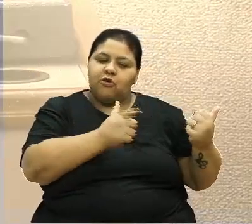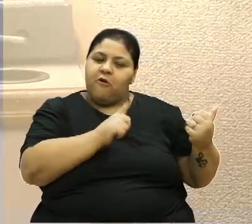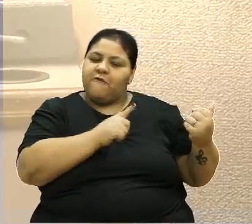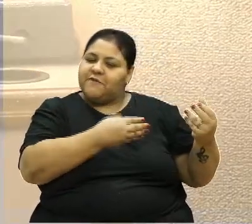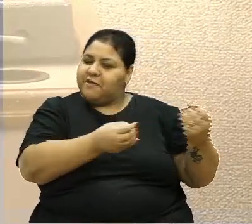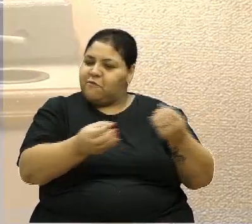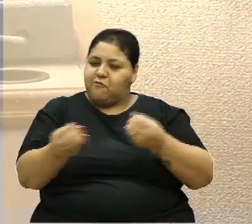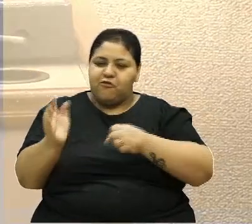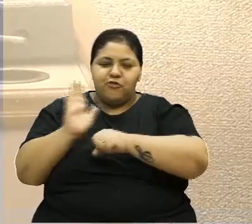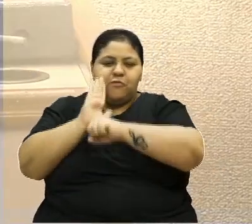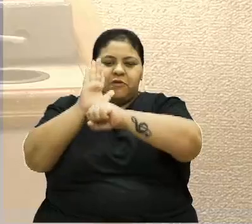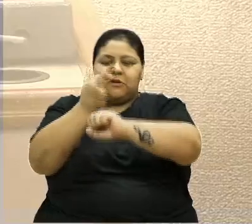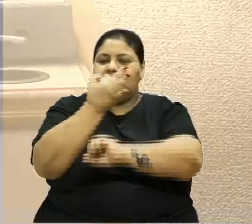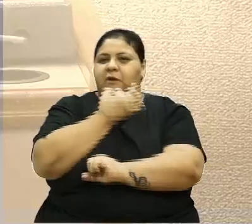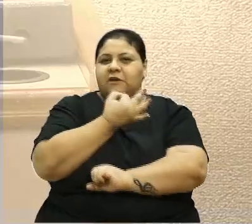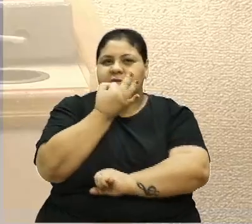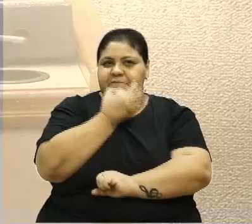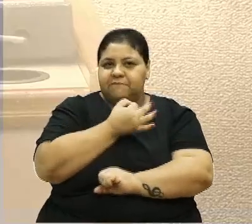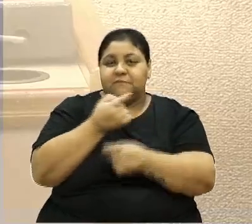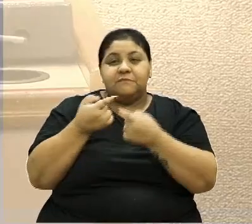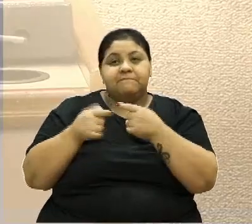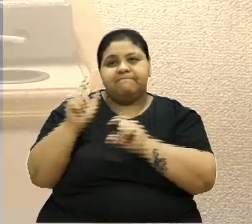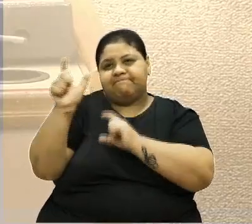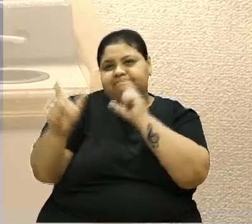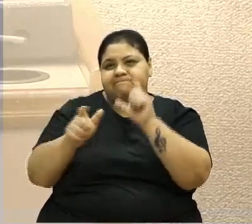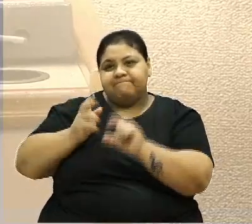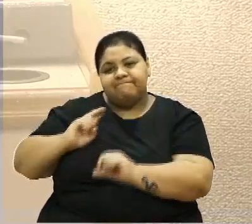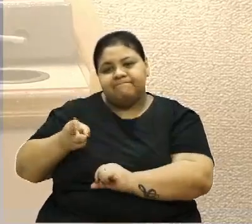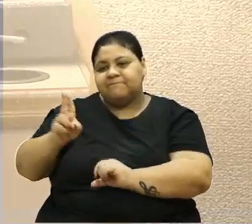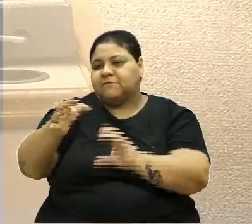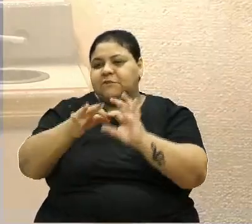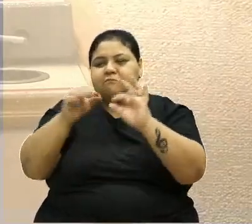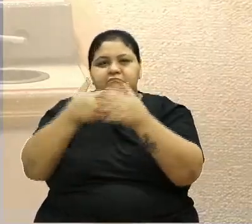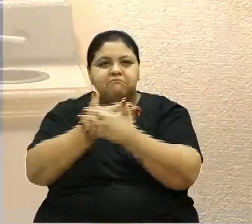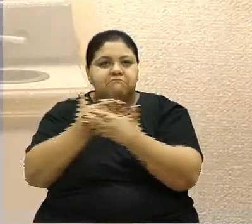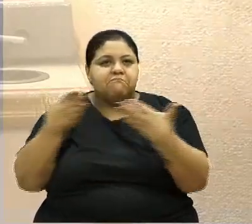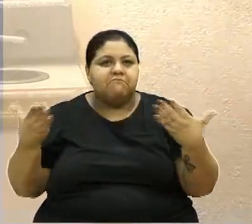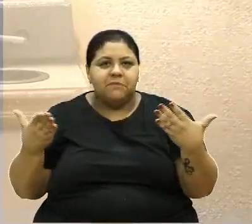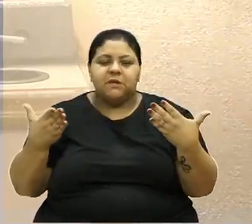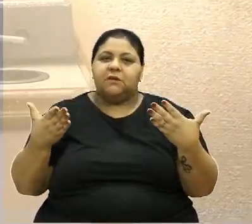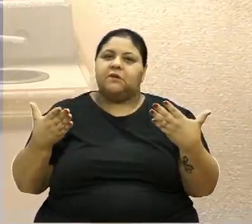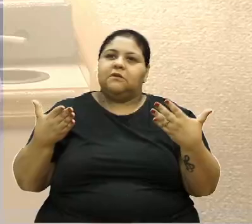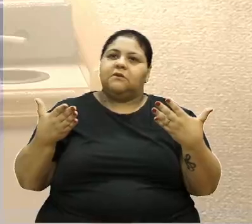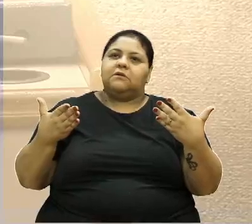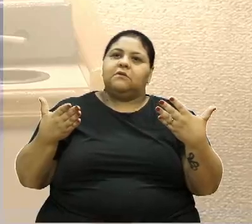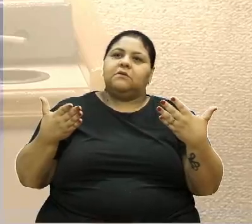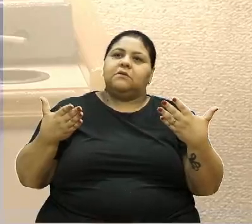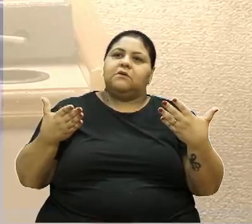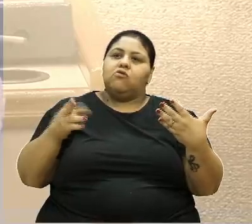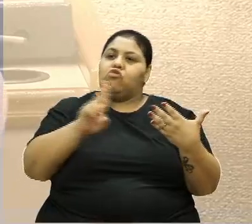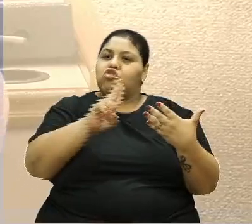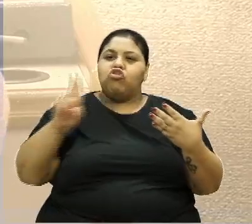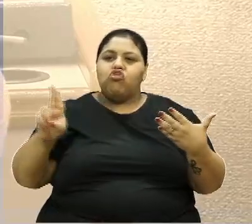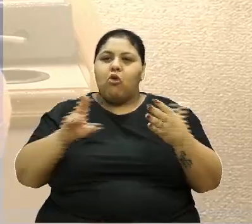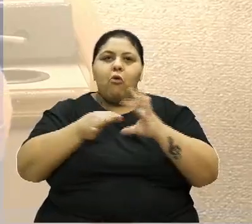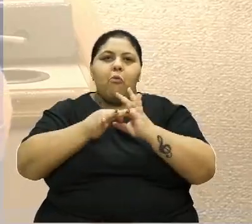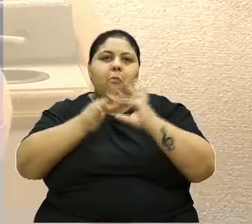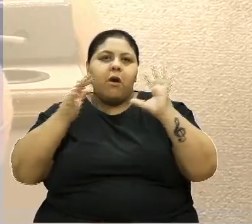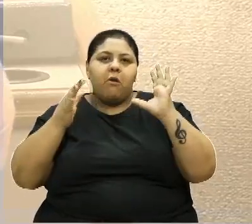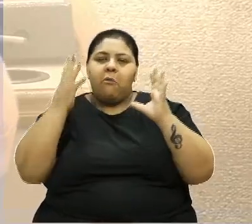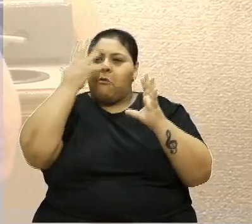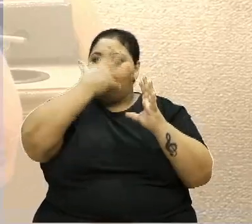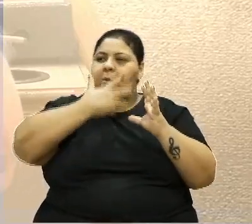para contribuir para o Caxias do Sul, mas uma pessoa que está sempre disponível, né, se colocando sempre o seu nome à disposição, com uma bela